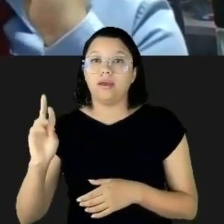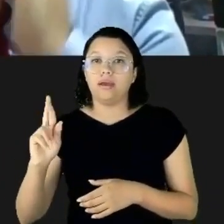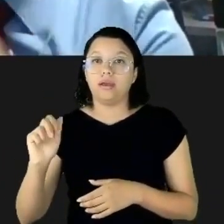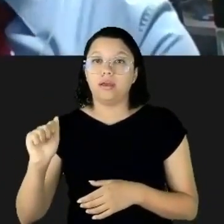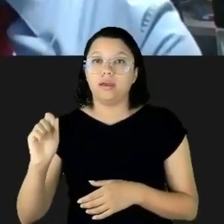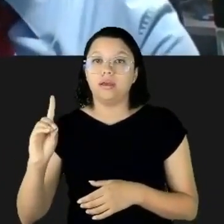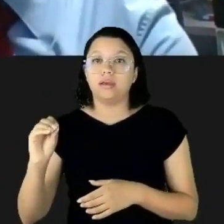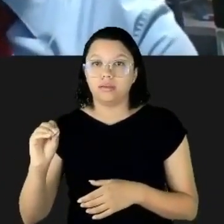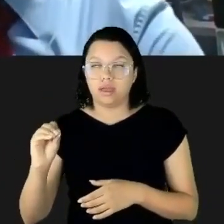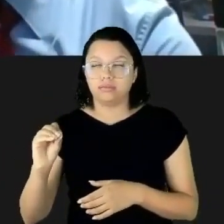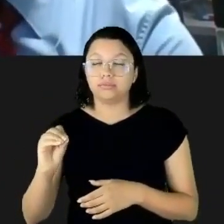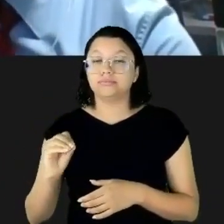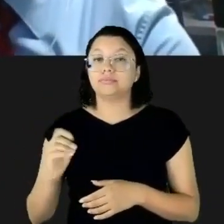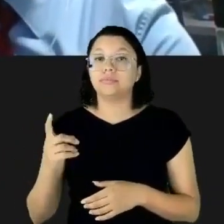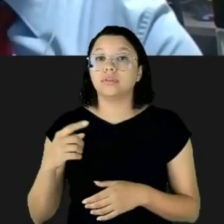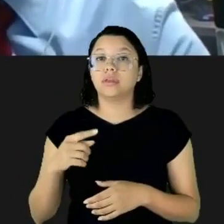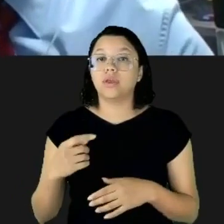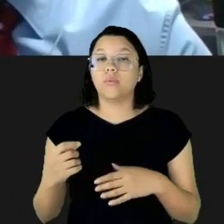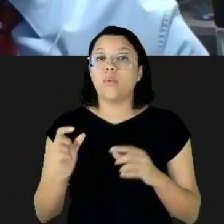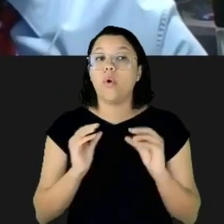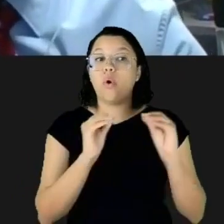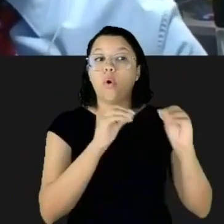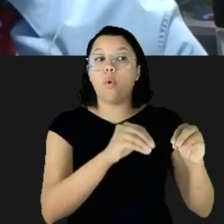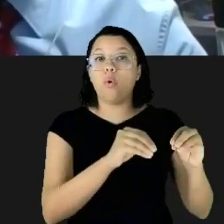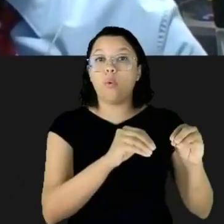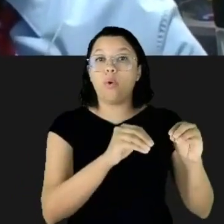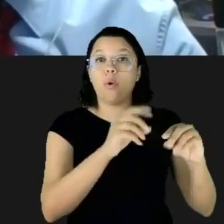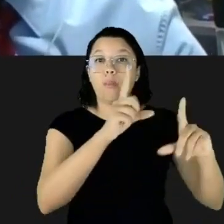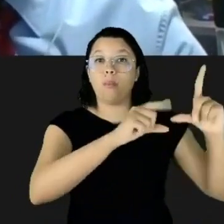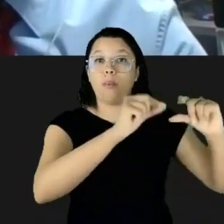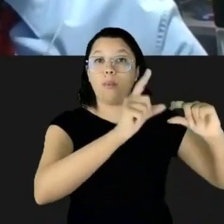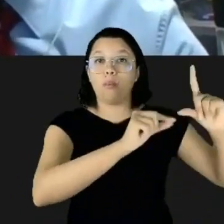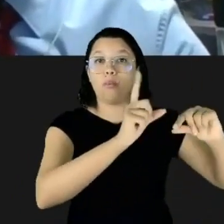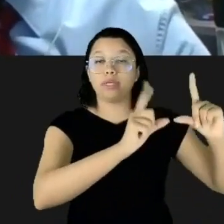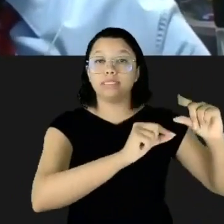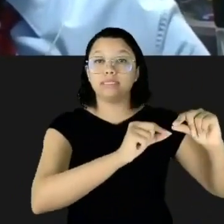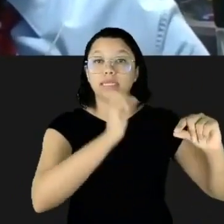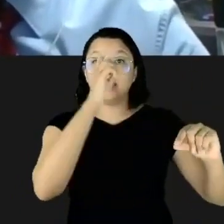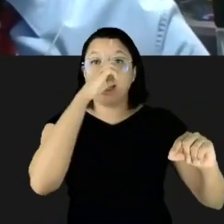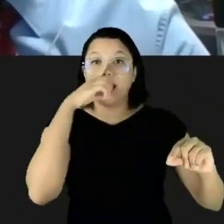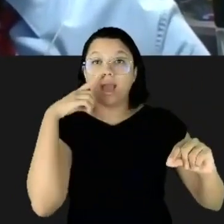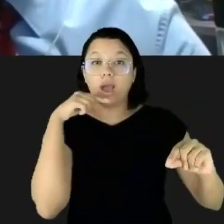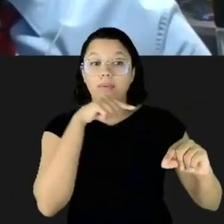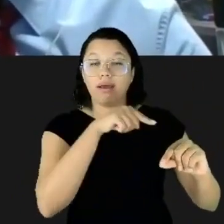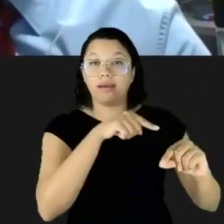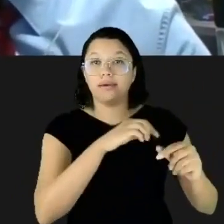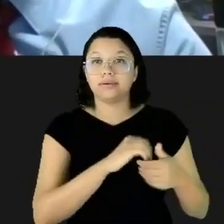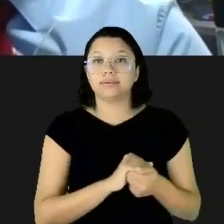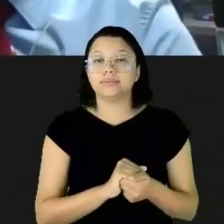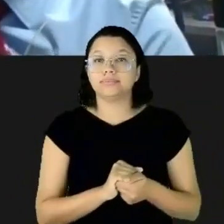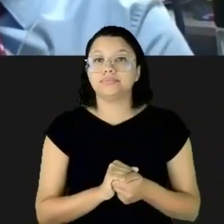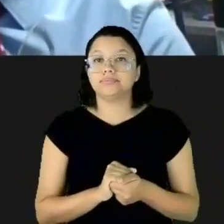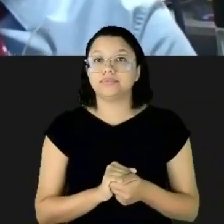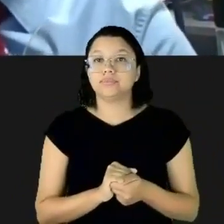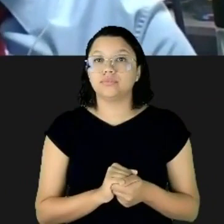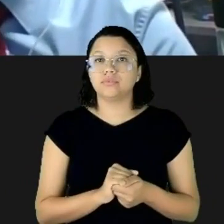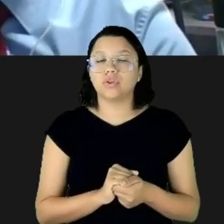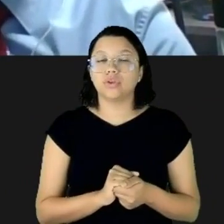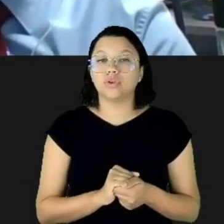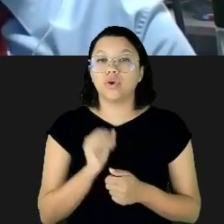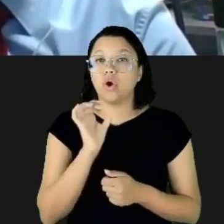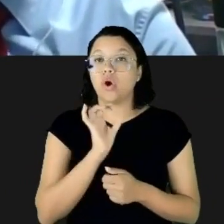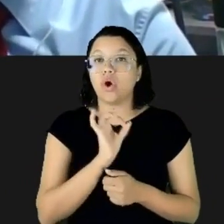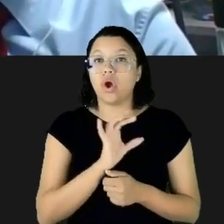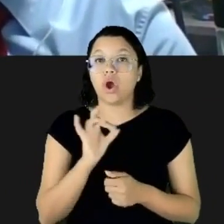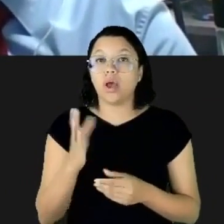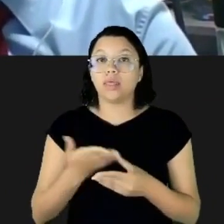eu a favoritei deixei a estrela amarela pra que todo o processo que é de meu de